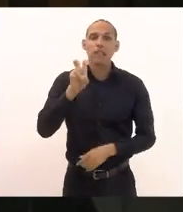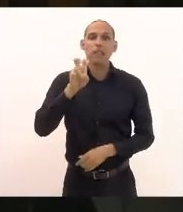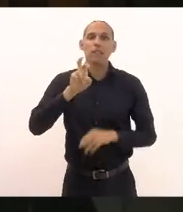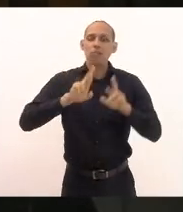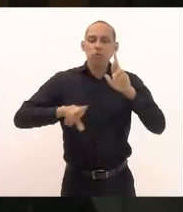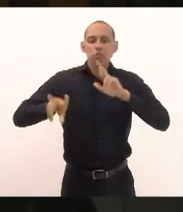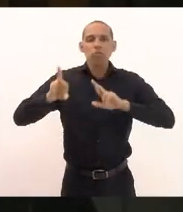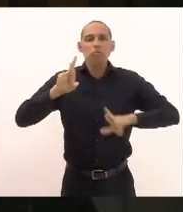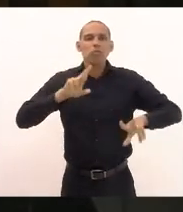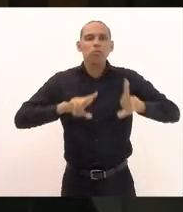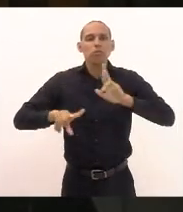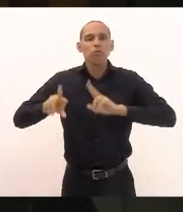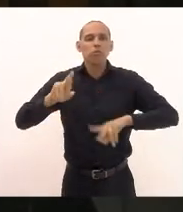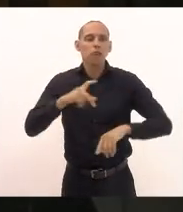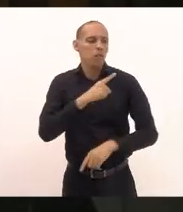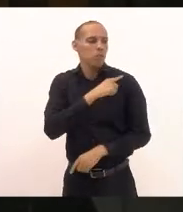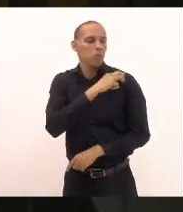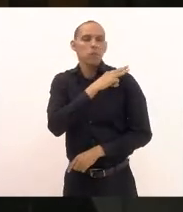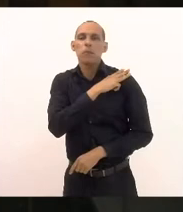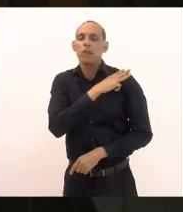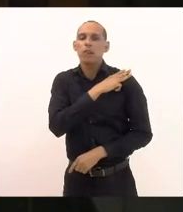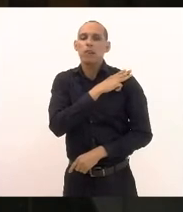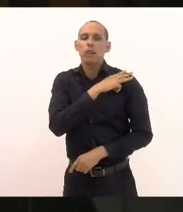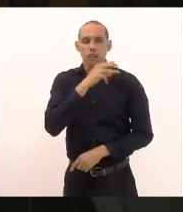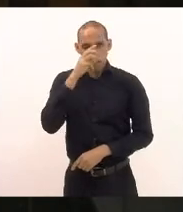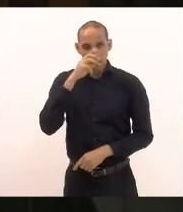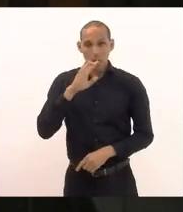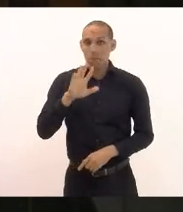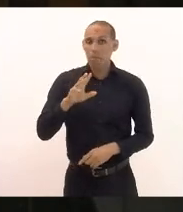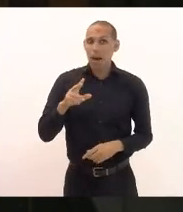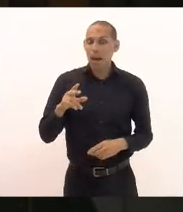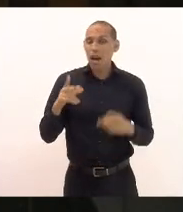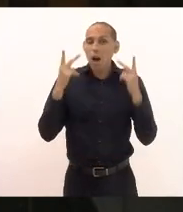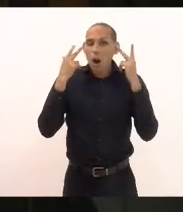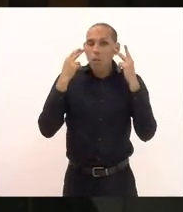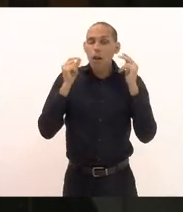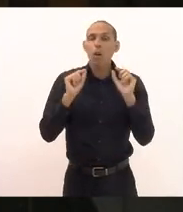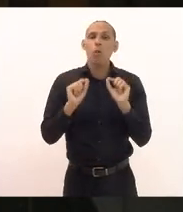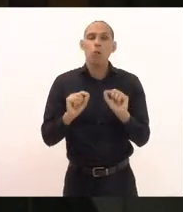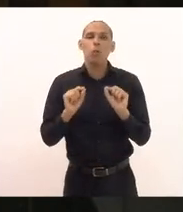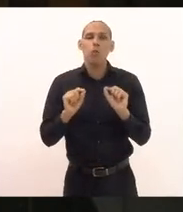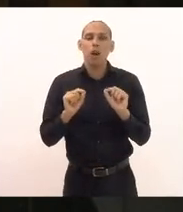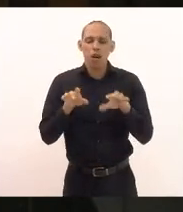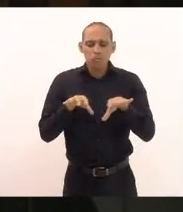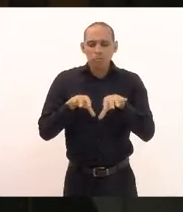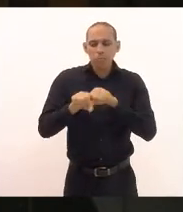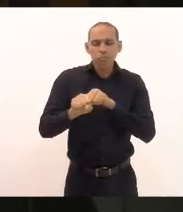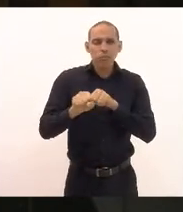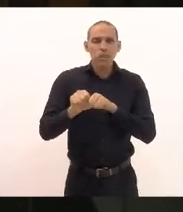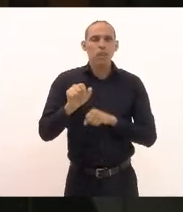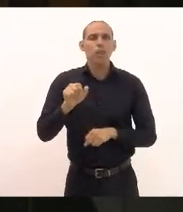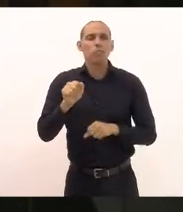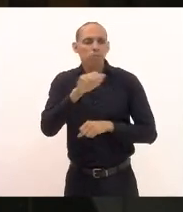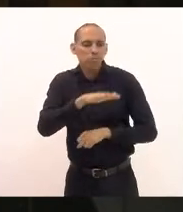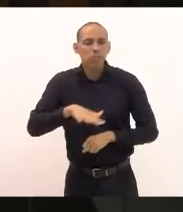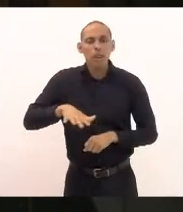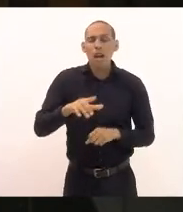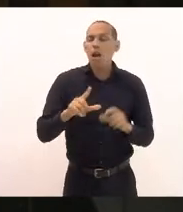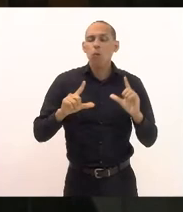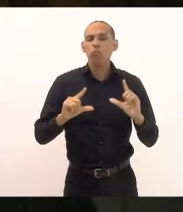longo do ensino médio, tendo como ponto em comum uma formação geral